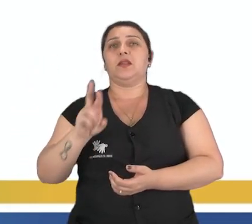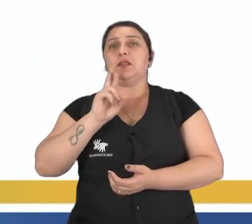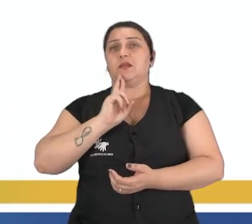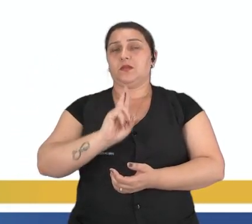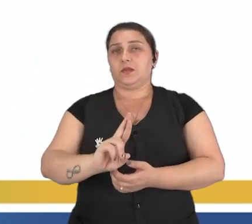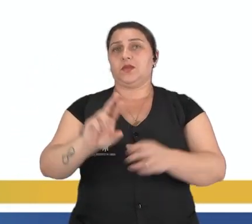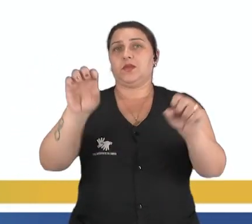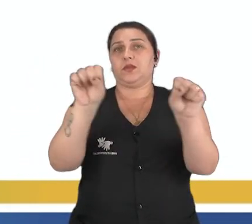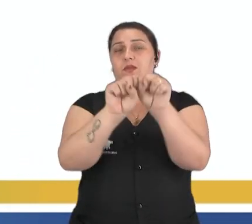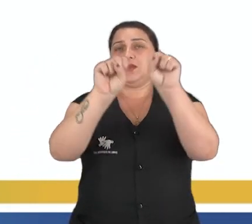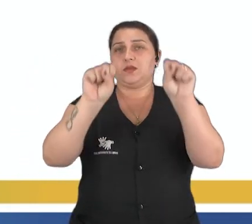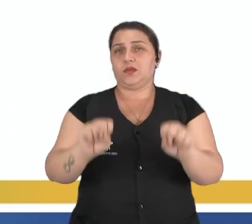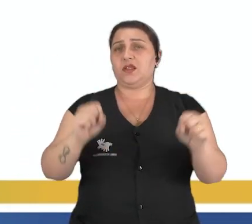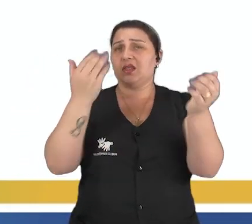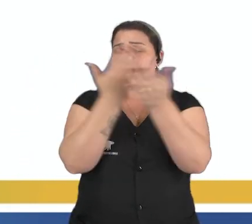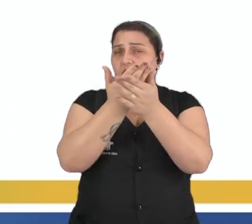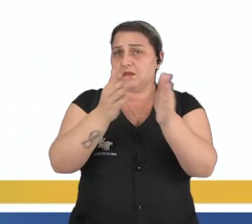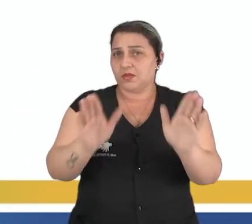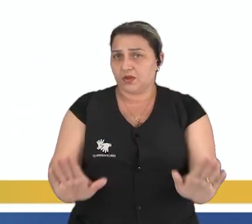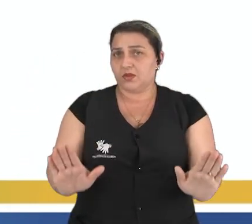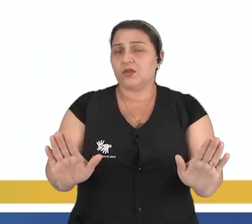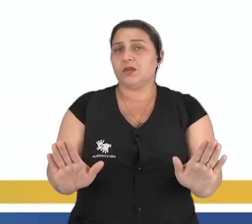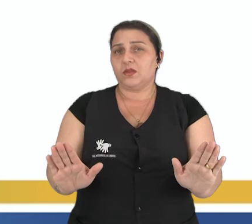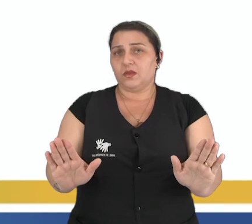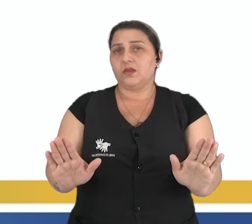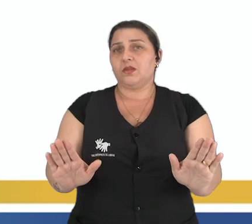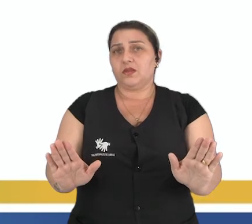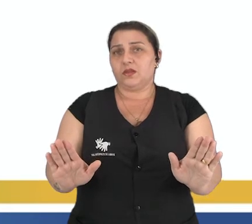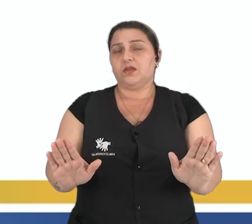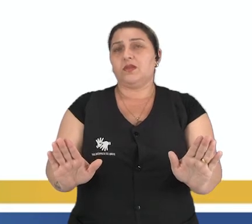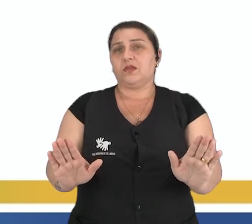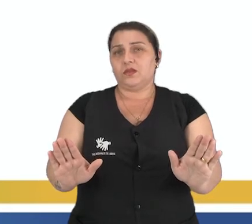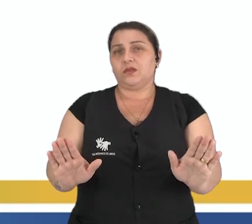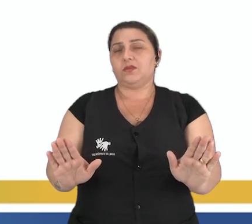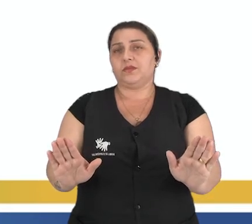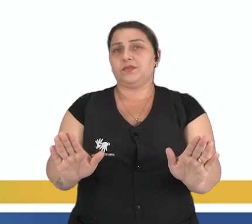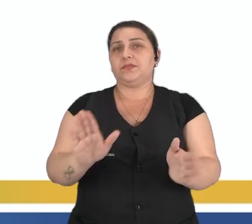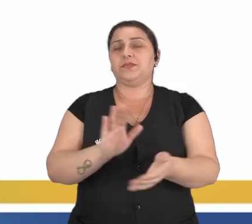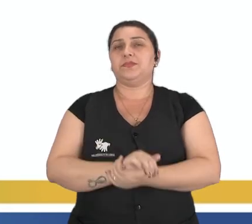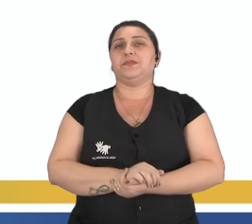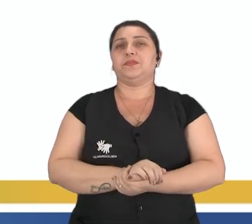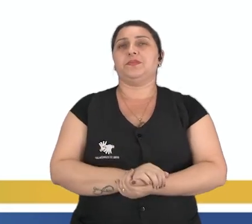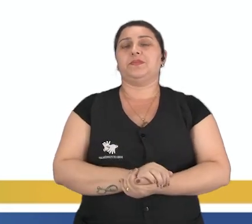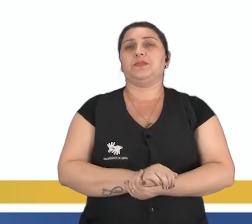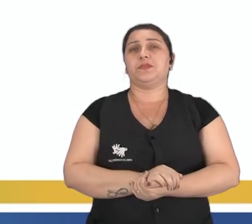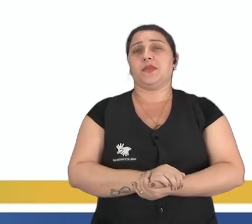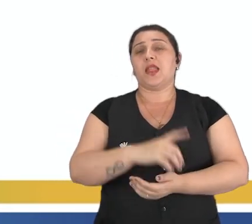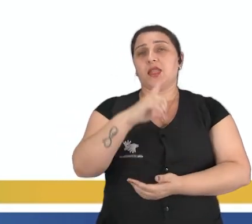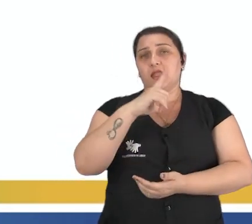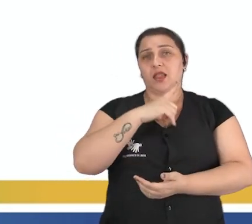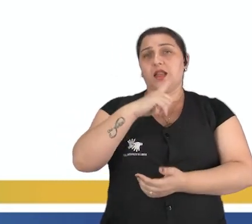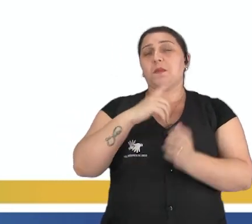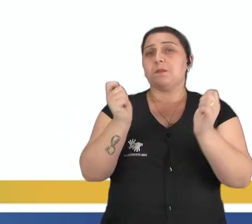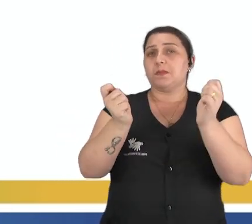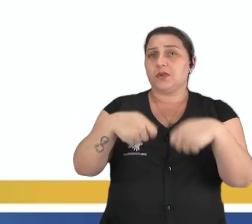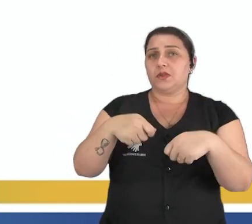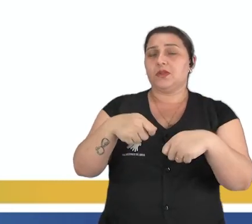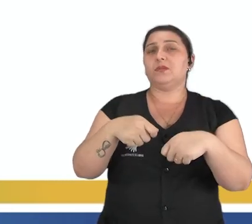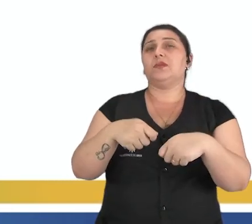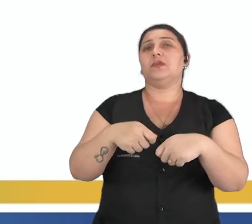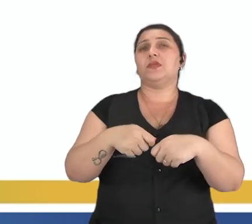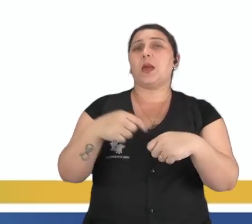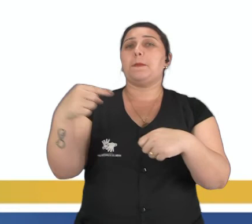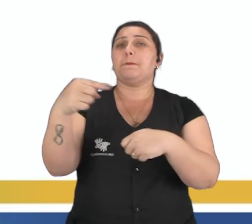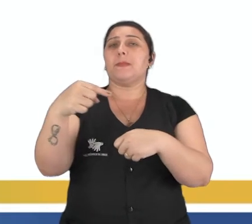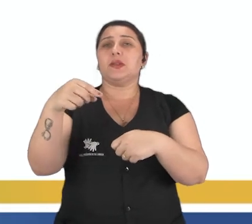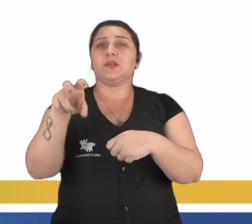do sistema. Será que acabou? Bom, nós temos dois valores possíveis para y. Nós também temos a possibilidade em que o y é